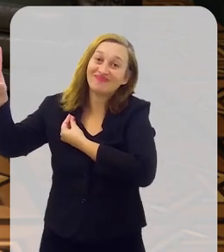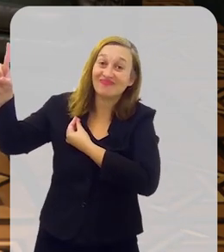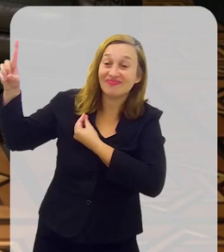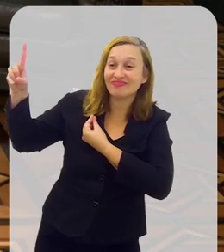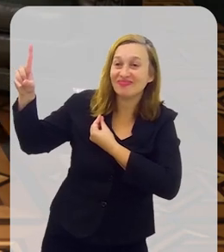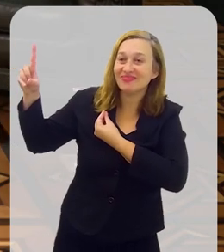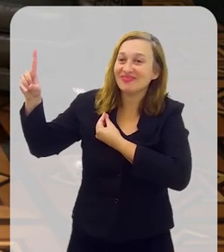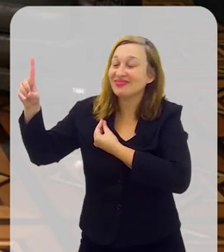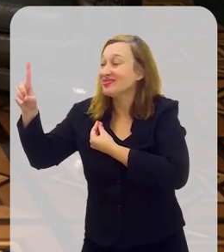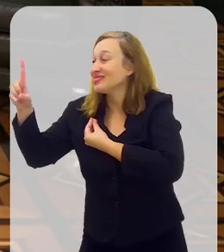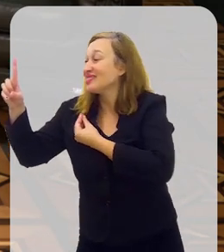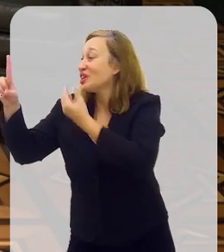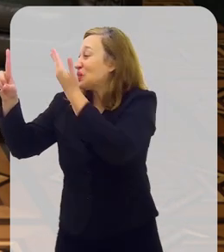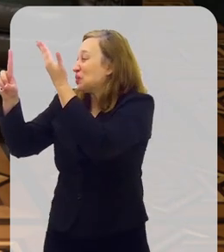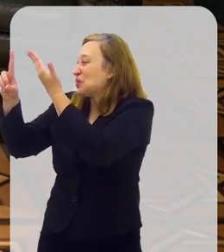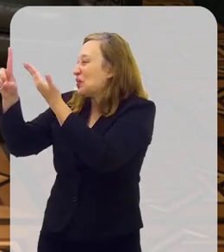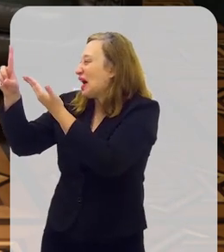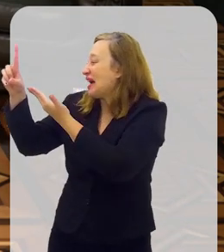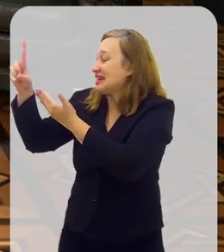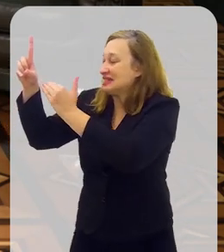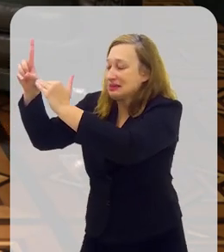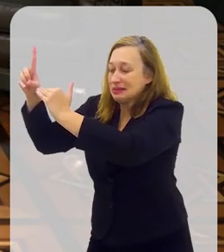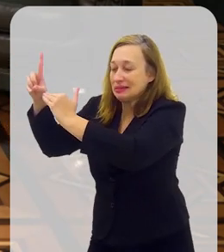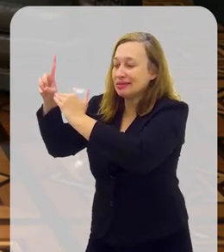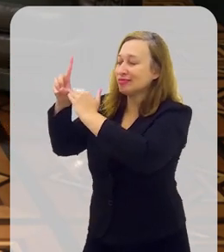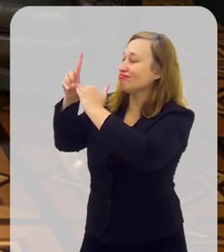quero tu és